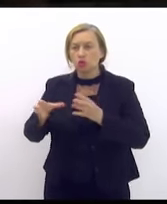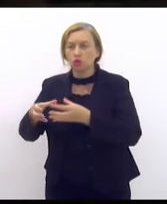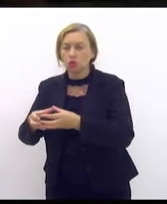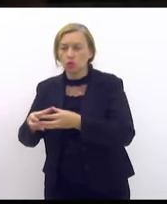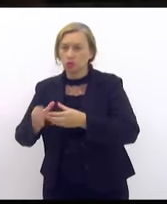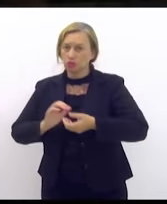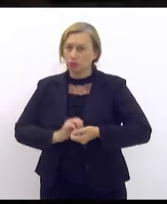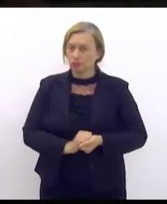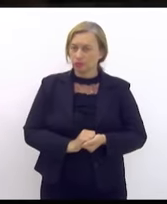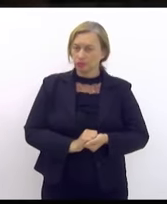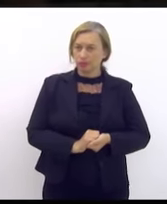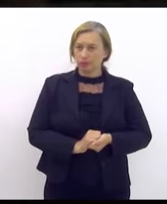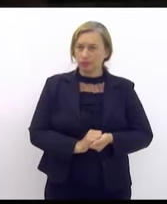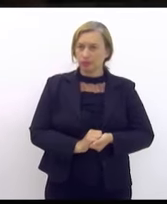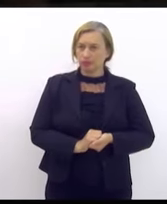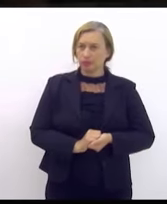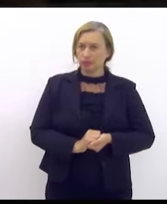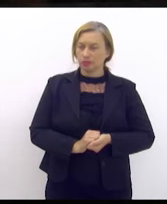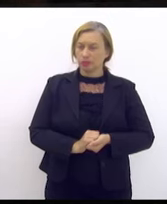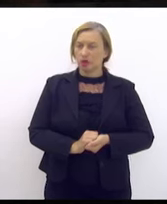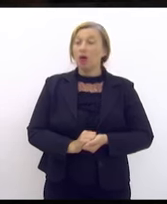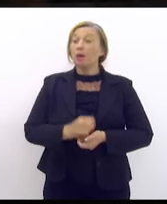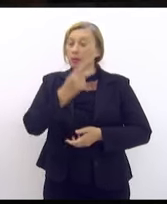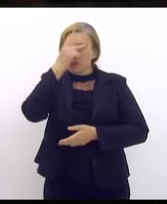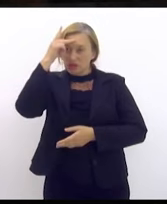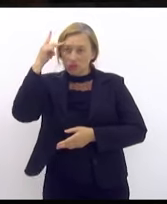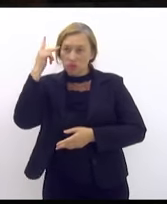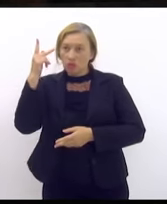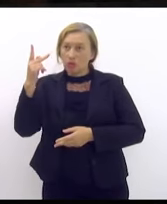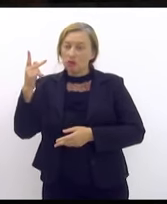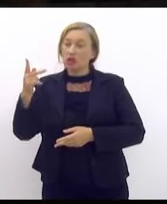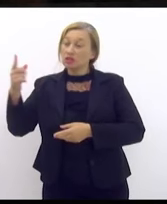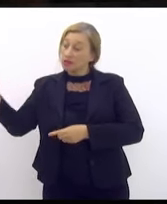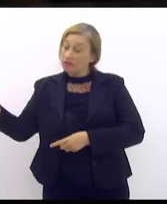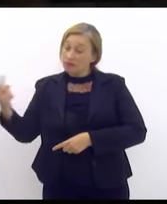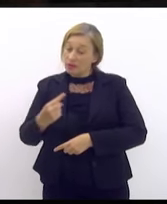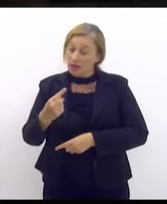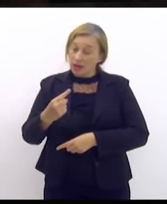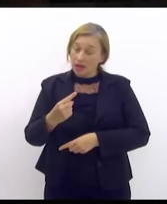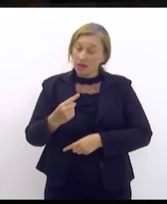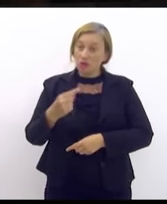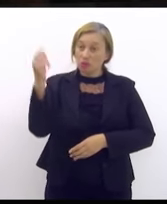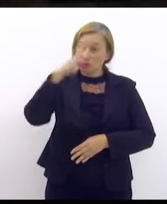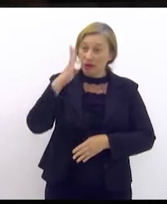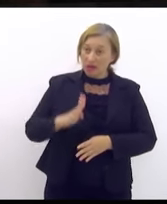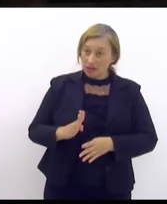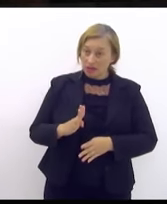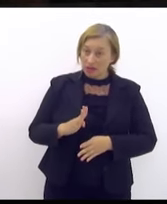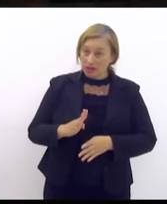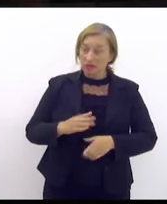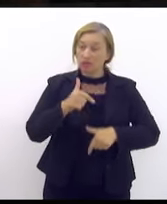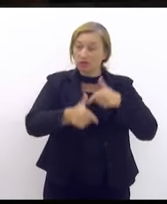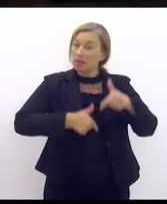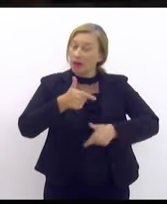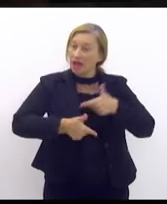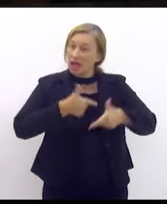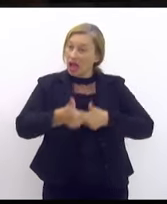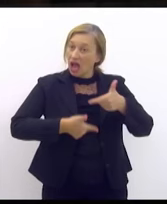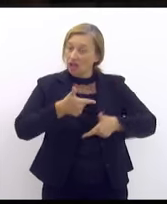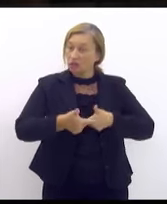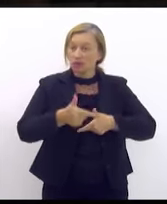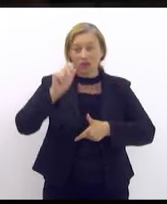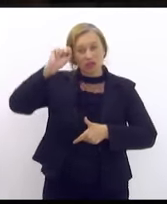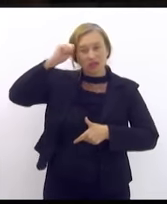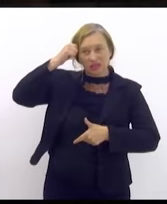obra que foi trazida foi do negro africano para ser explorado até a morte pro